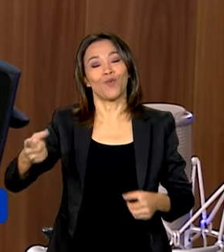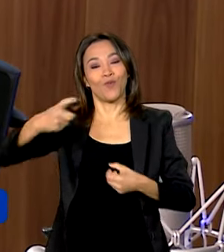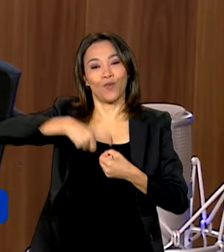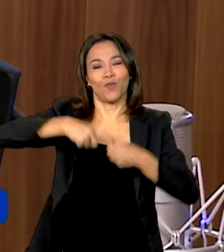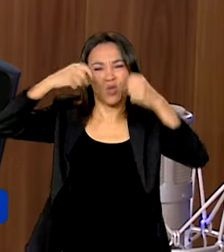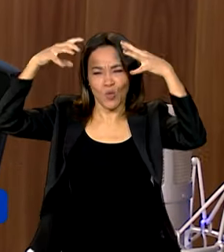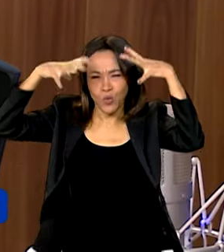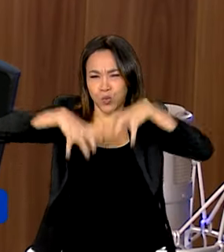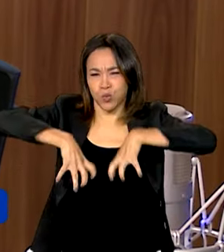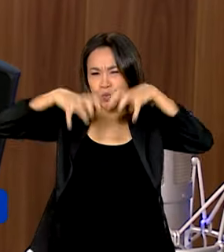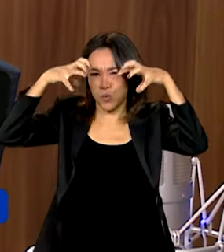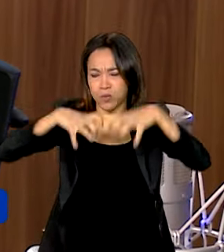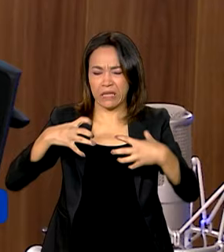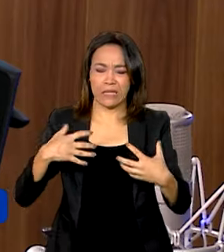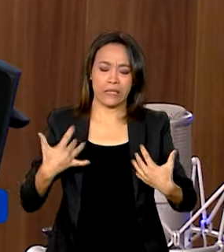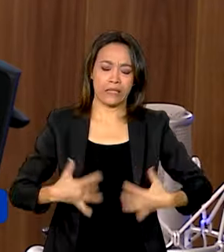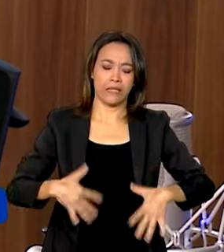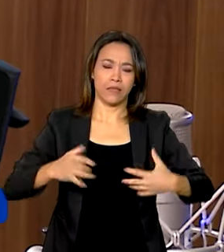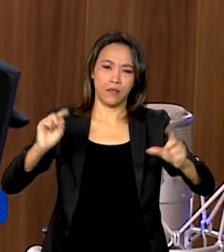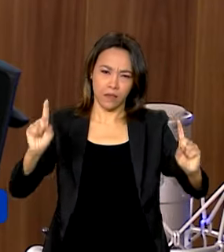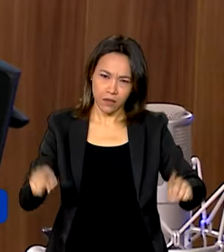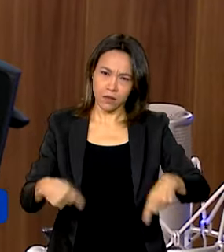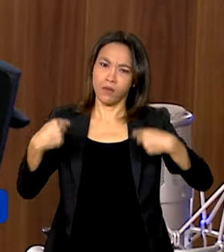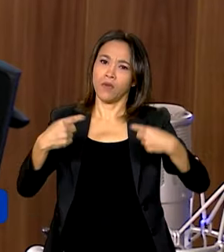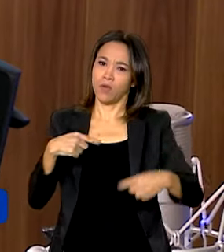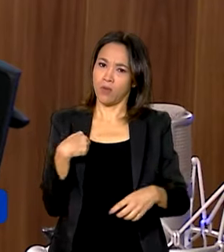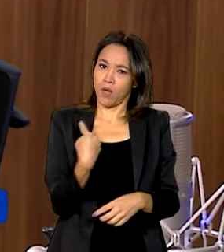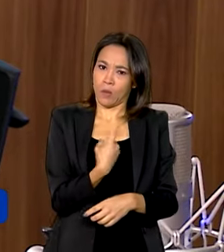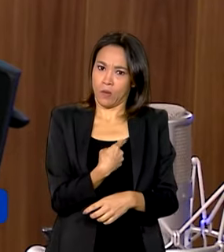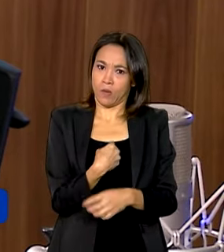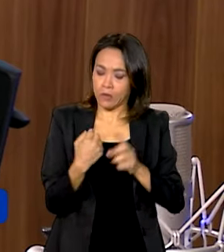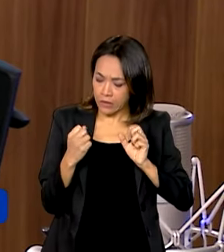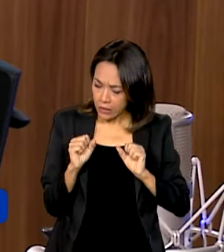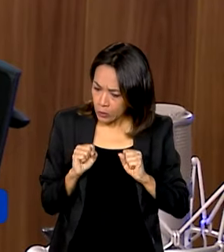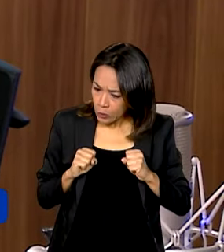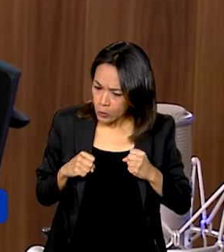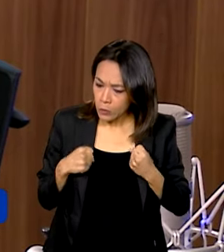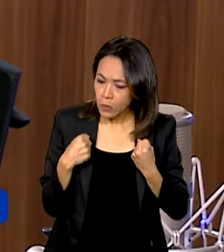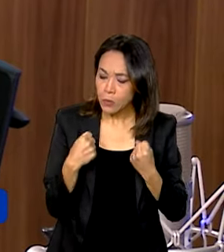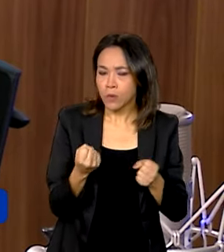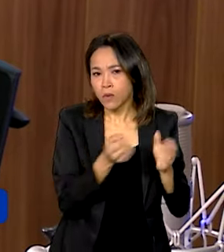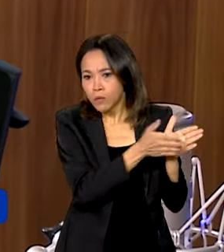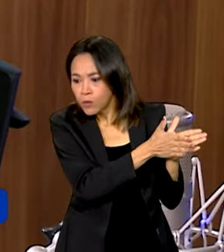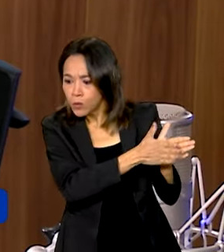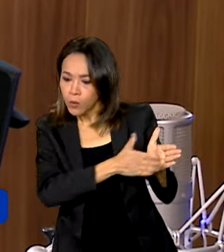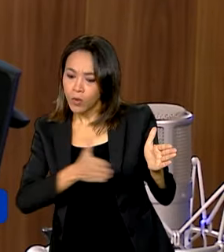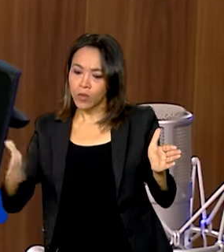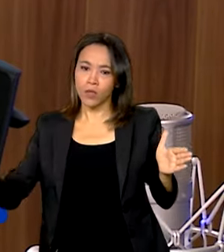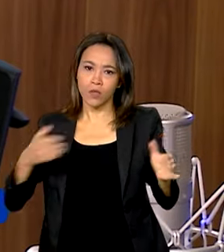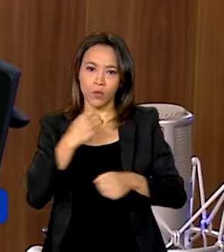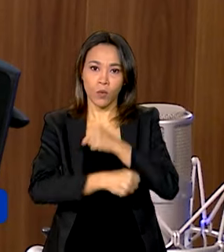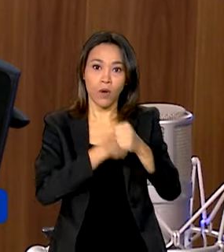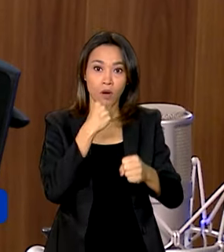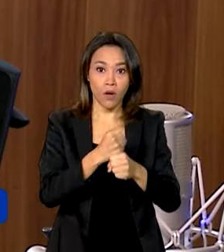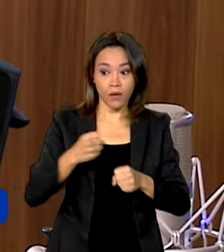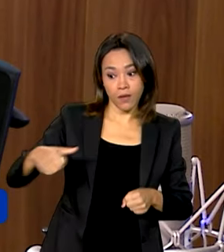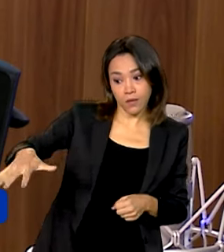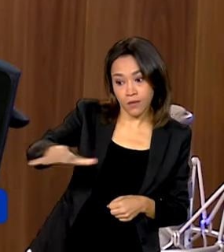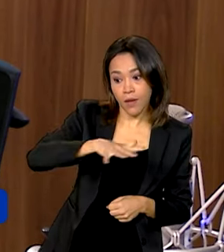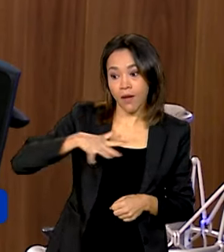então foi desafiador nós atuamos o ano inteiro eh só na área de Defesa Civil